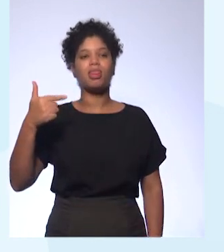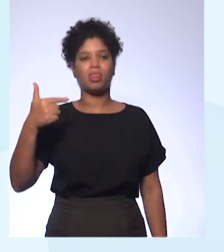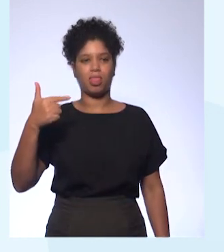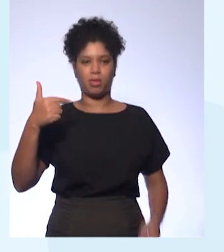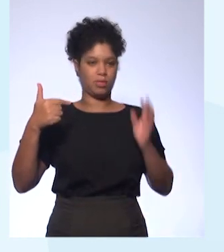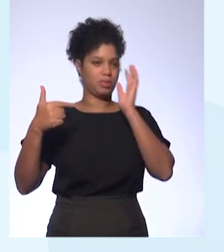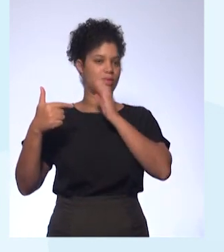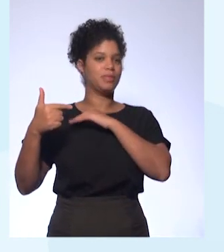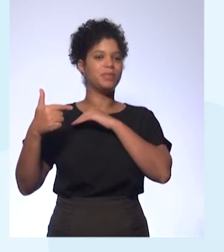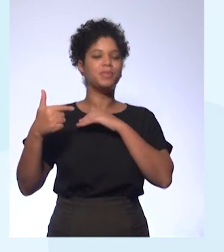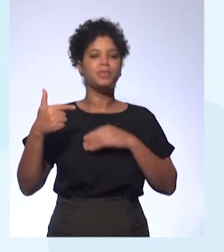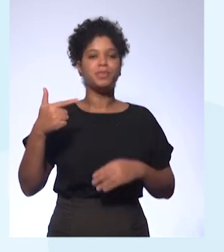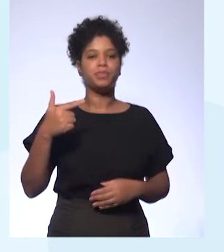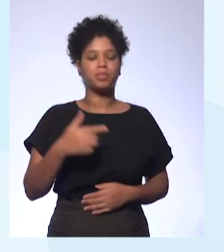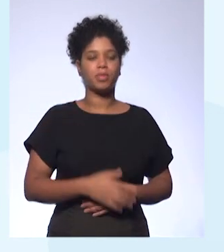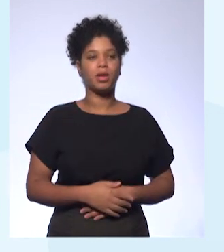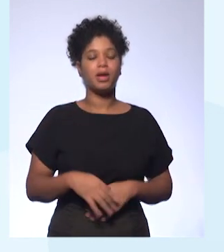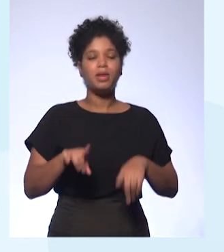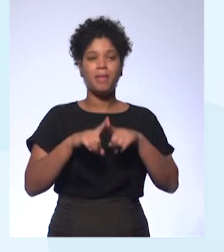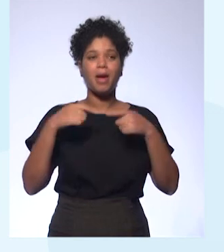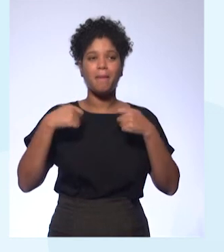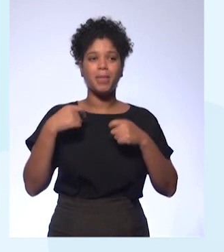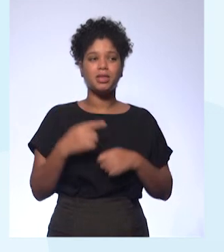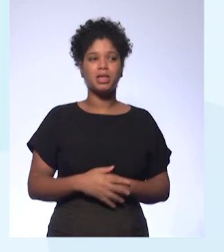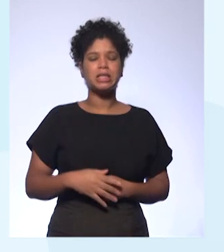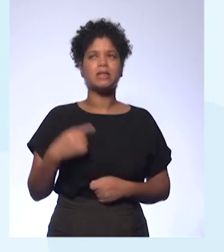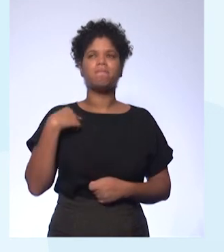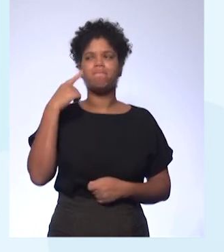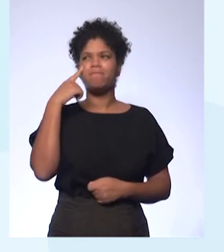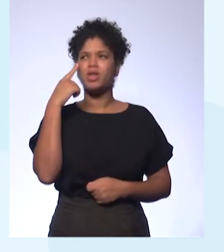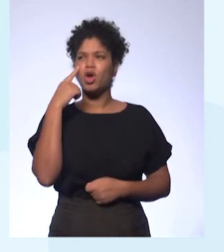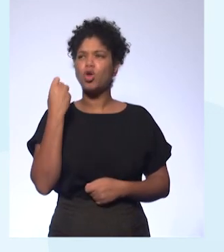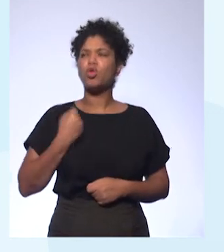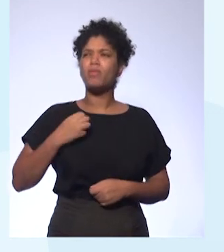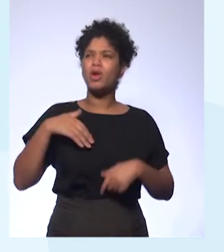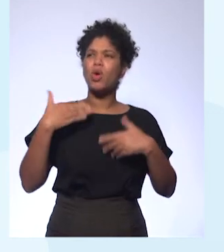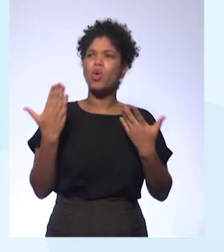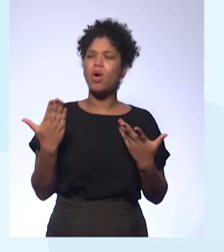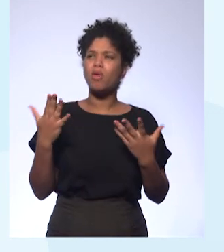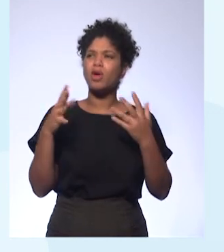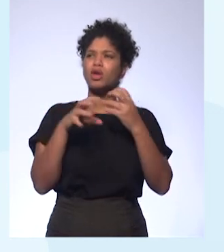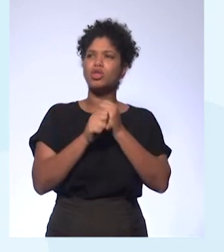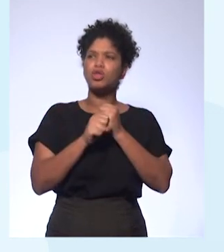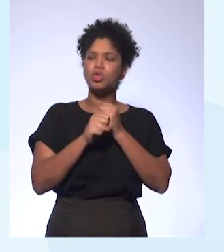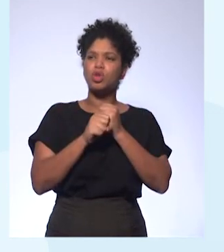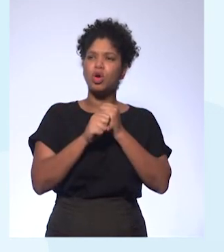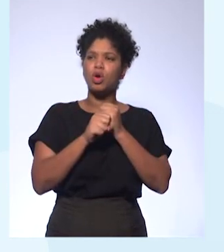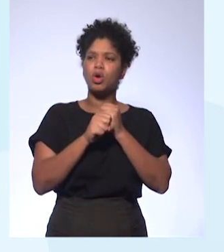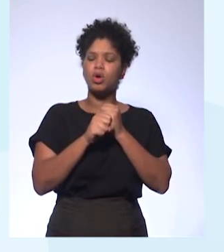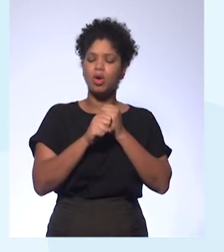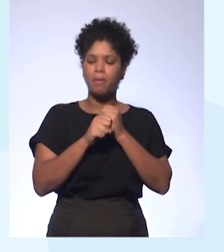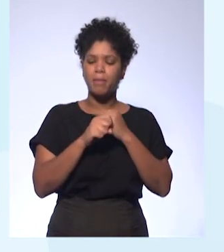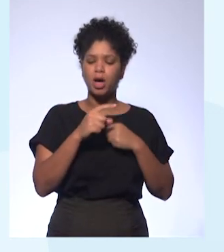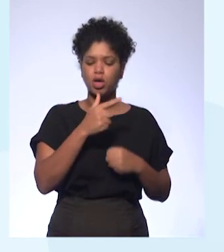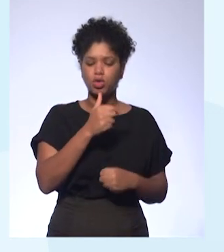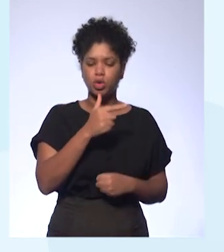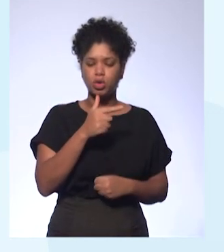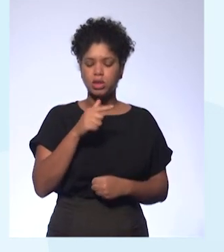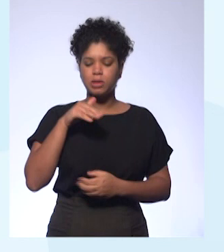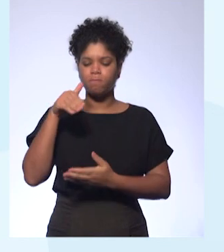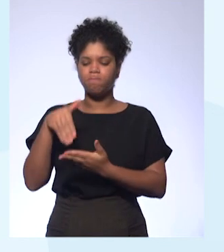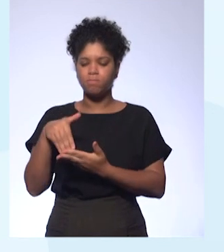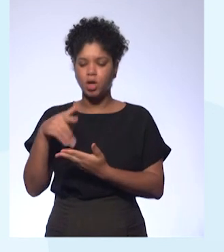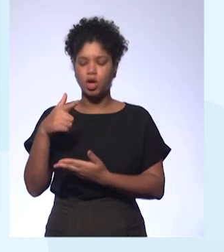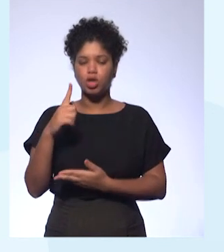ok? Eu preciso de um número somado a 12 que dê 18. Aqui eu tenho 3 átomos de